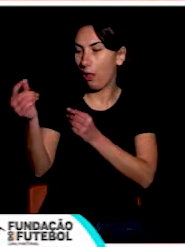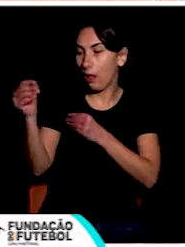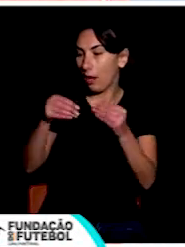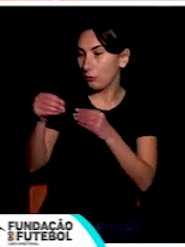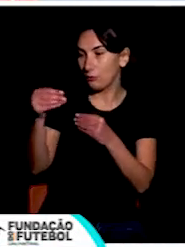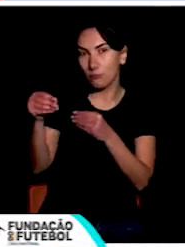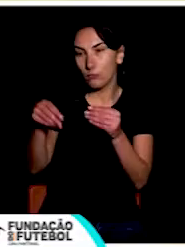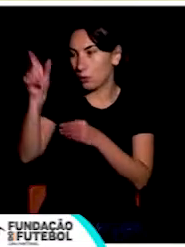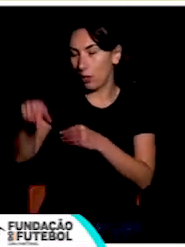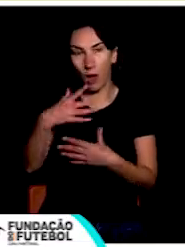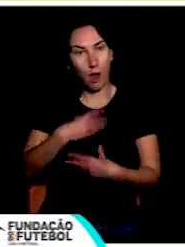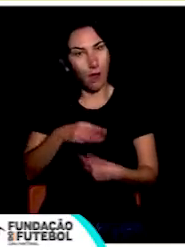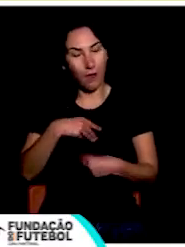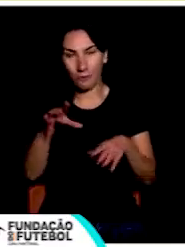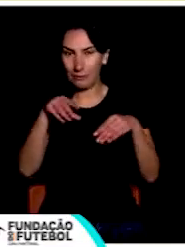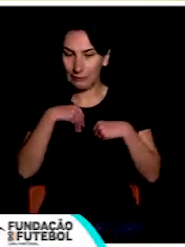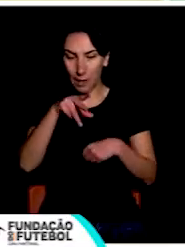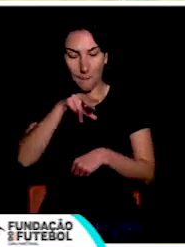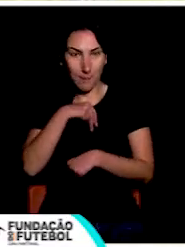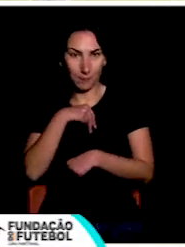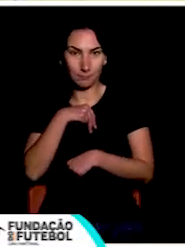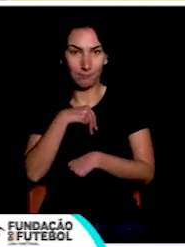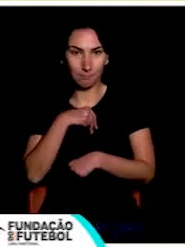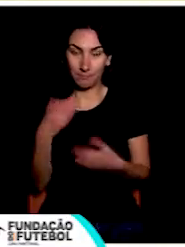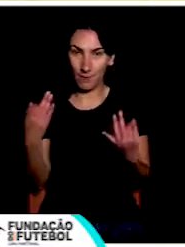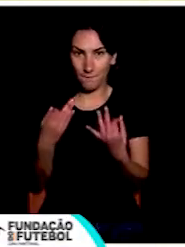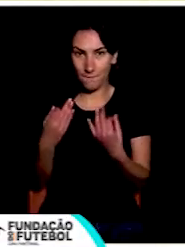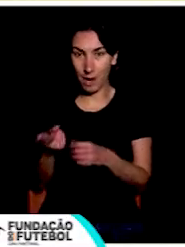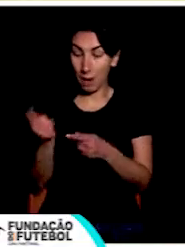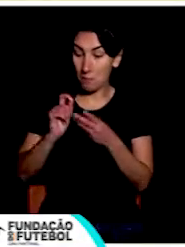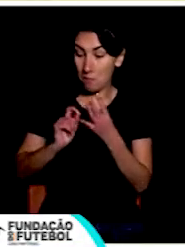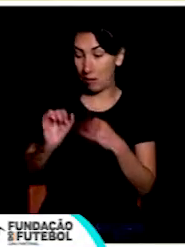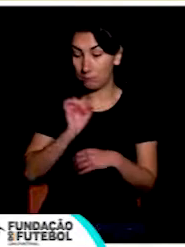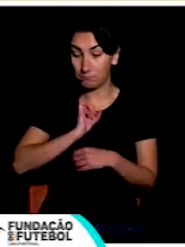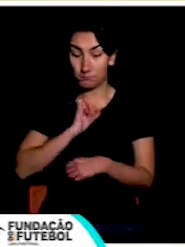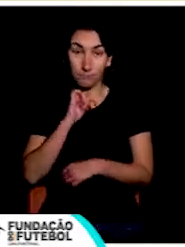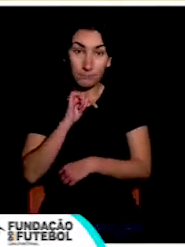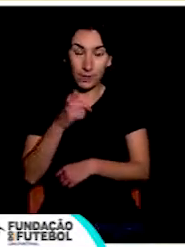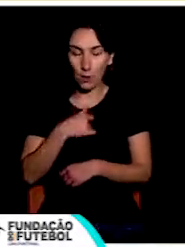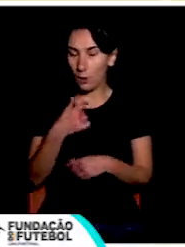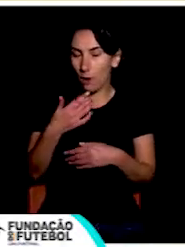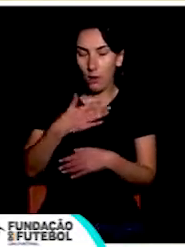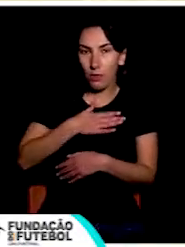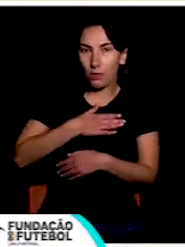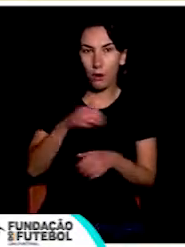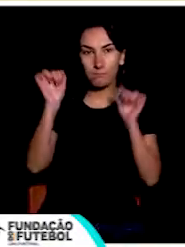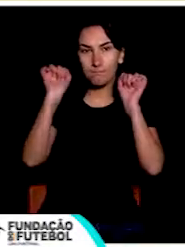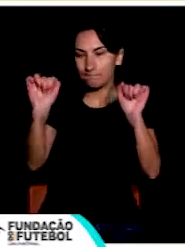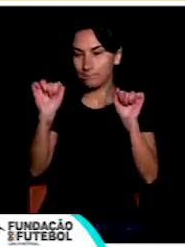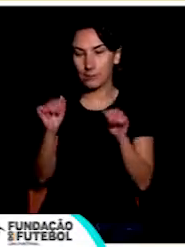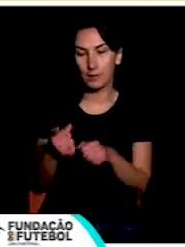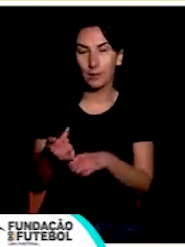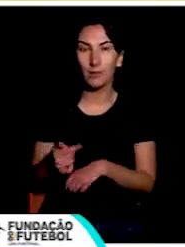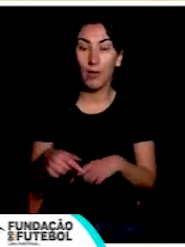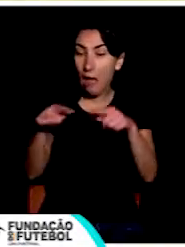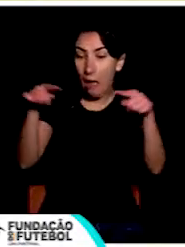receber estes prémios e uma distinção da Liga é sempre bom. É uma característica minha, eu sempre gostei de estar à baliza, seja dentro, seja